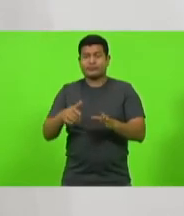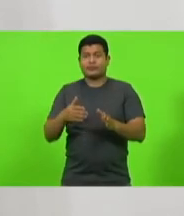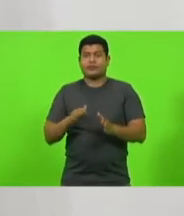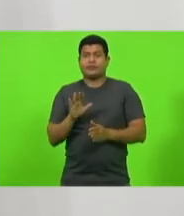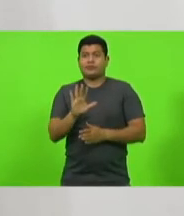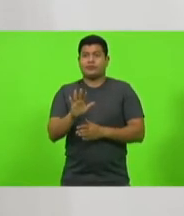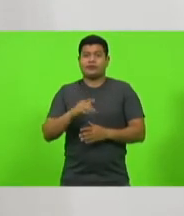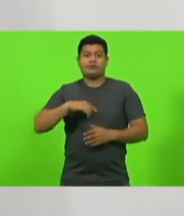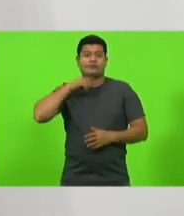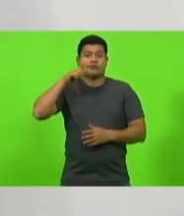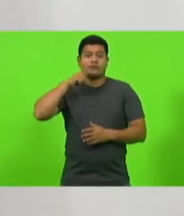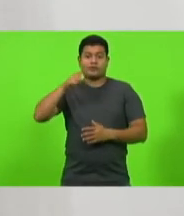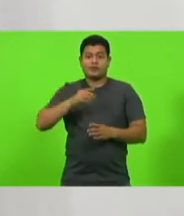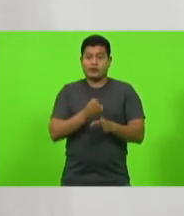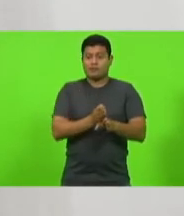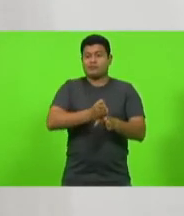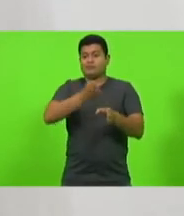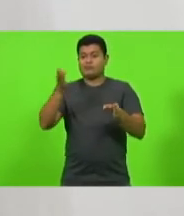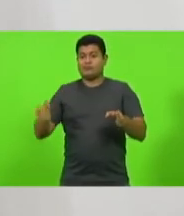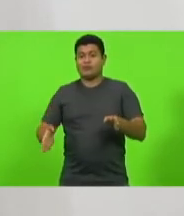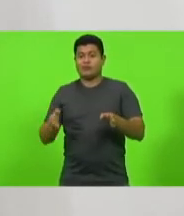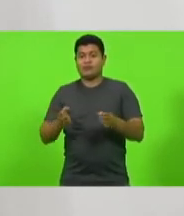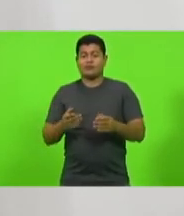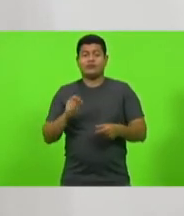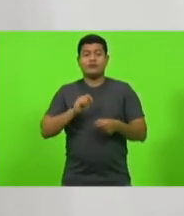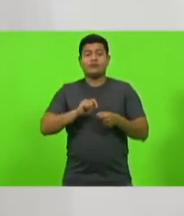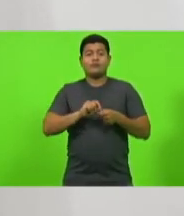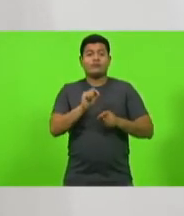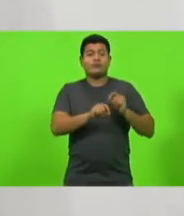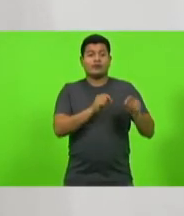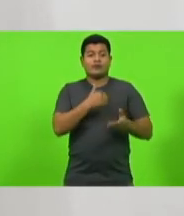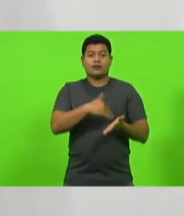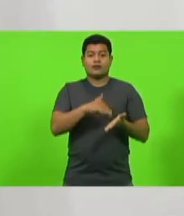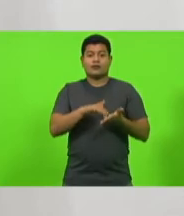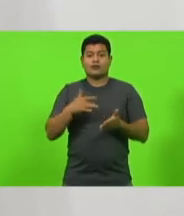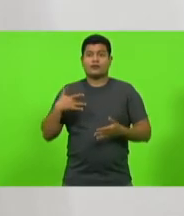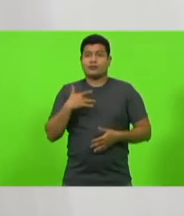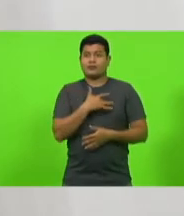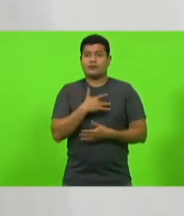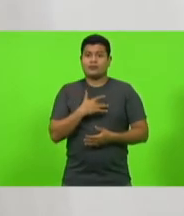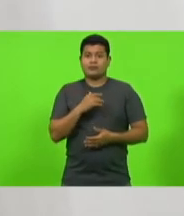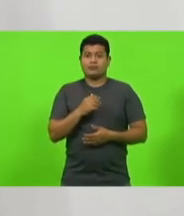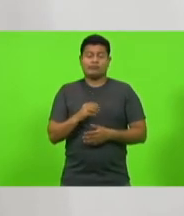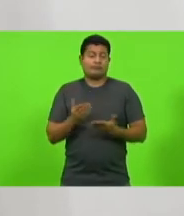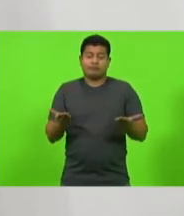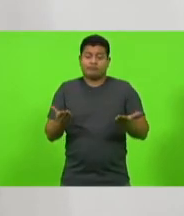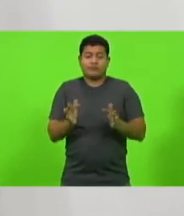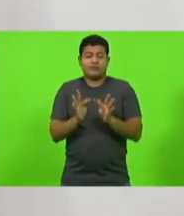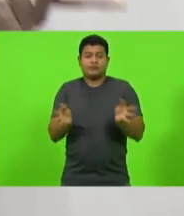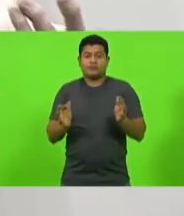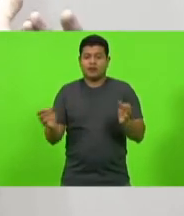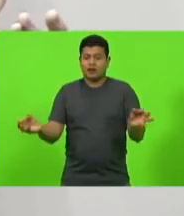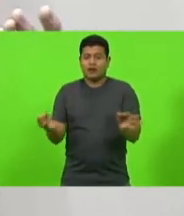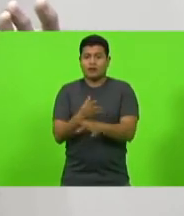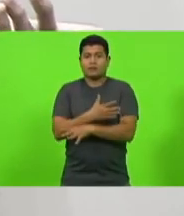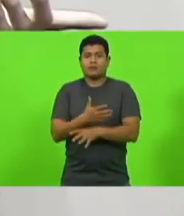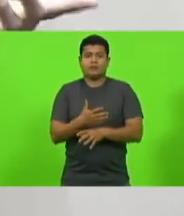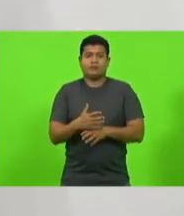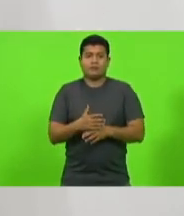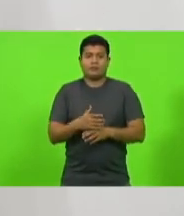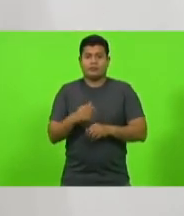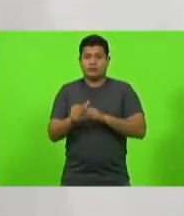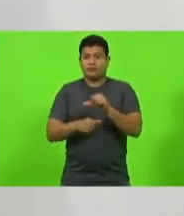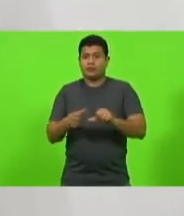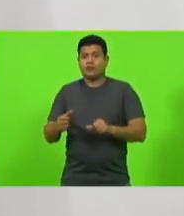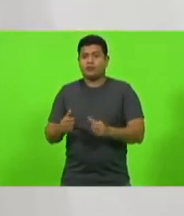mais nenhuma prorrogação, o que fez a Secretaria de Saúde? Ela encerrou a comissão e abriu uma nova. Sabe